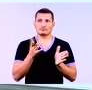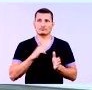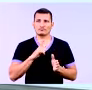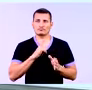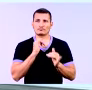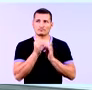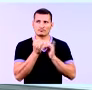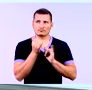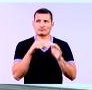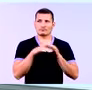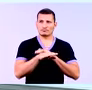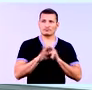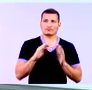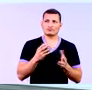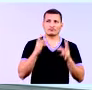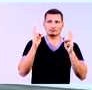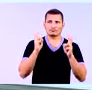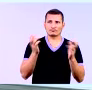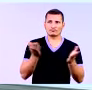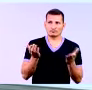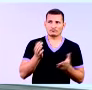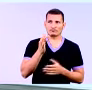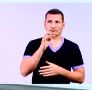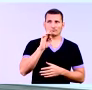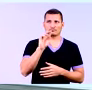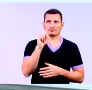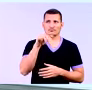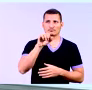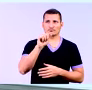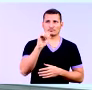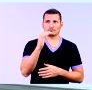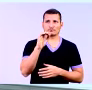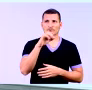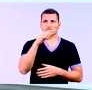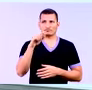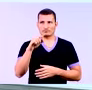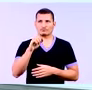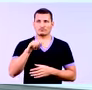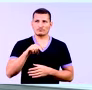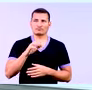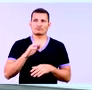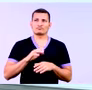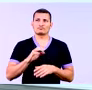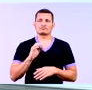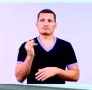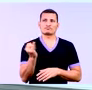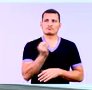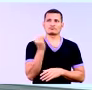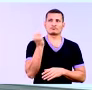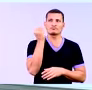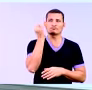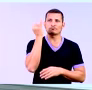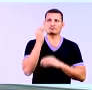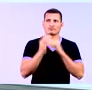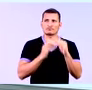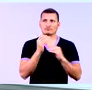Então o assunto de hoje, transações, ele diz respeito a uma questão muito importante do banco de dados, que diz respeito